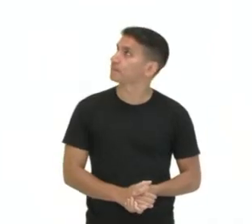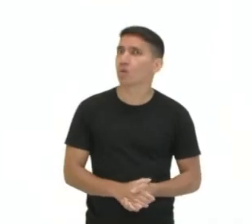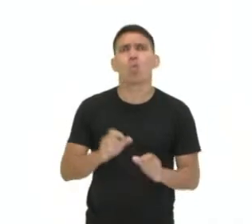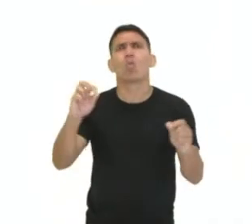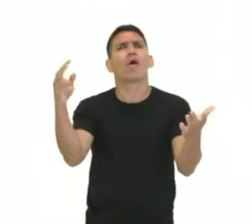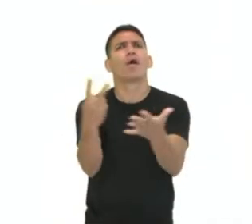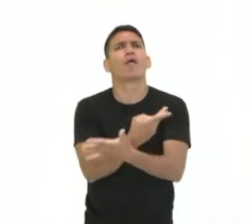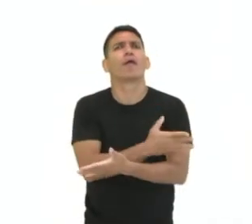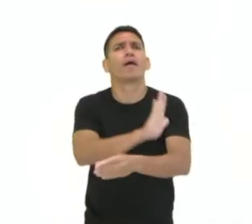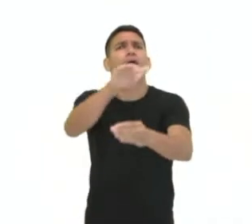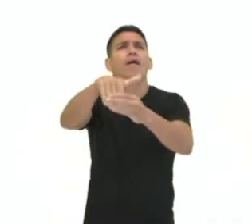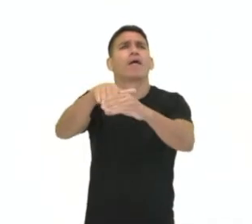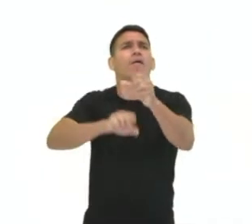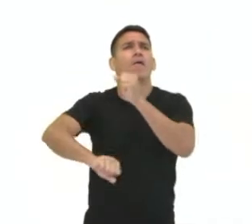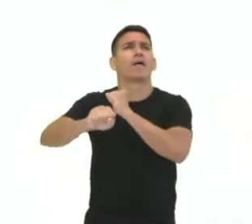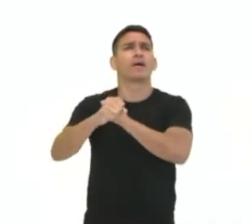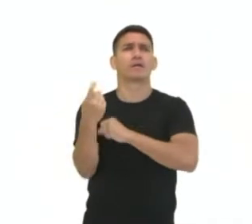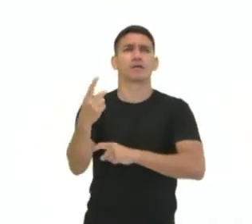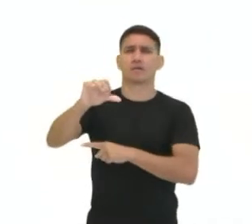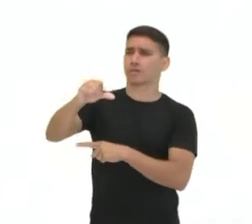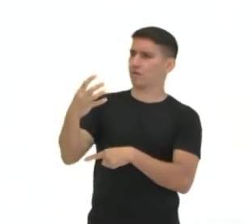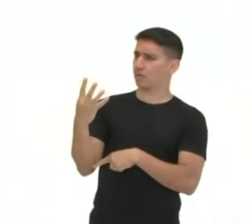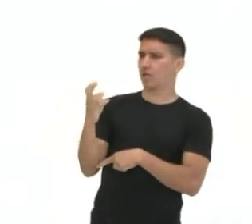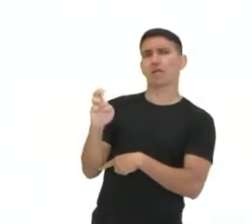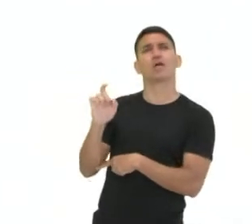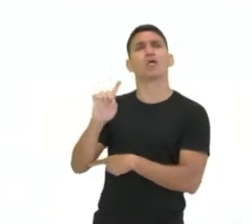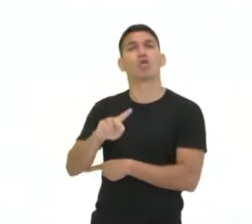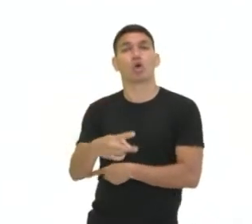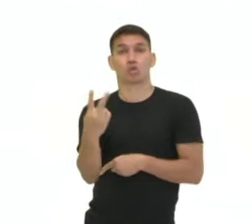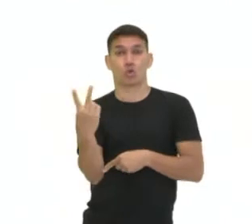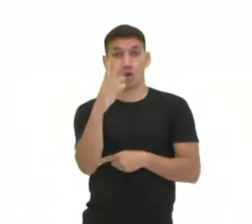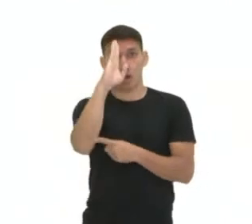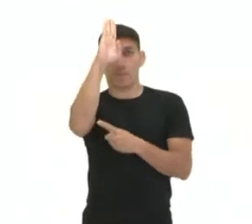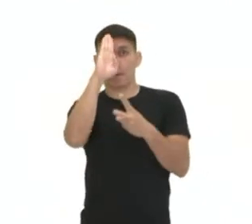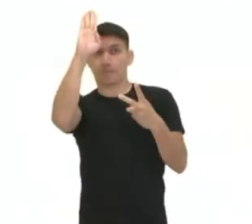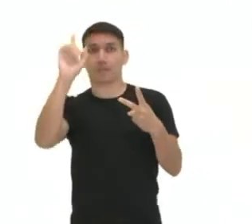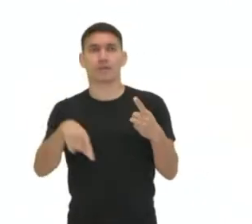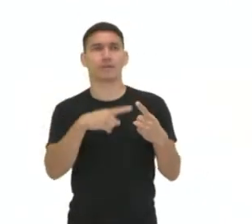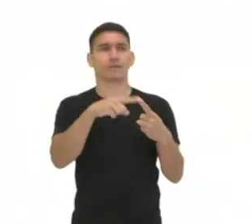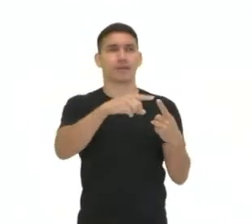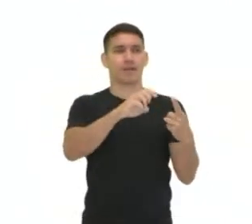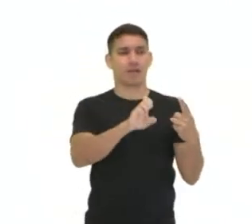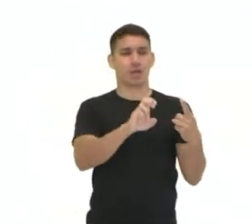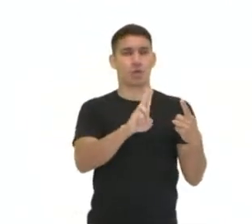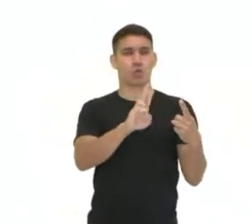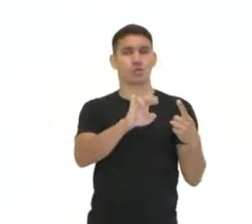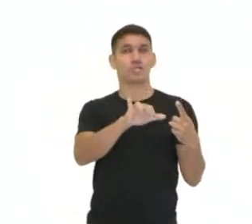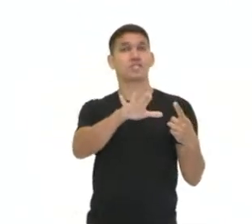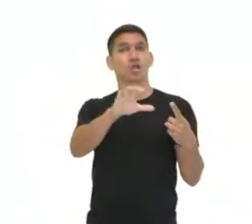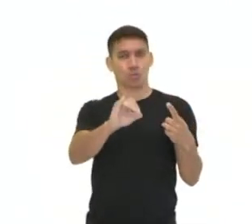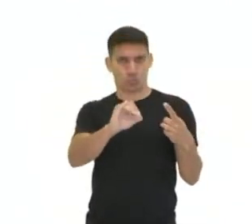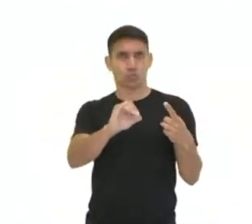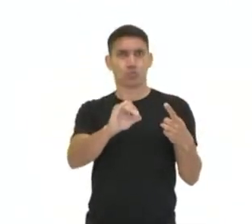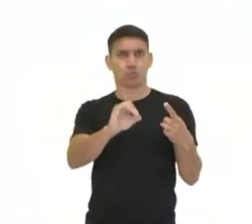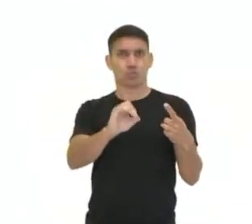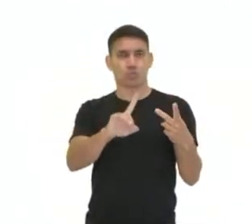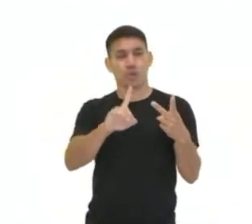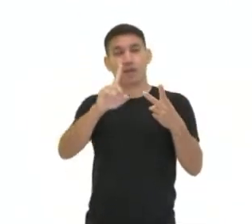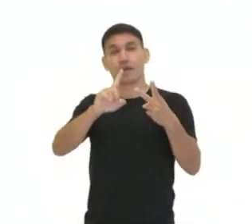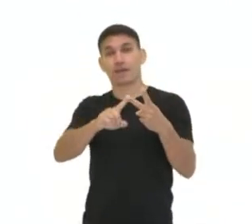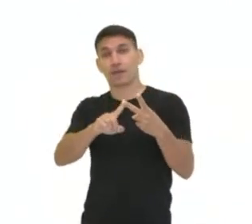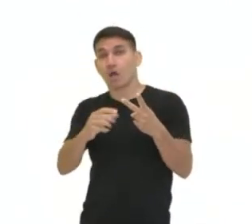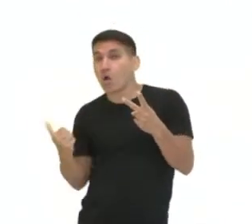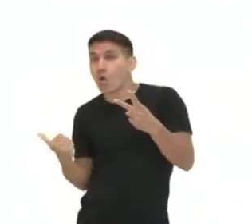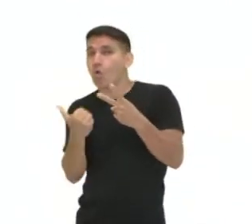aconteceu nas eleições então, de 1945? Os dois principais candidatos foram Eurico Gaspar Dutra, de uma coligação formada pelo